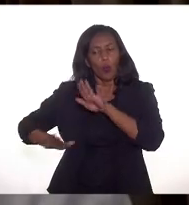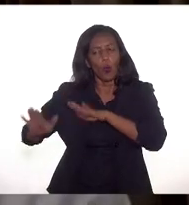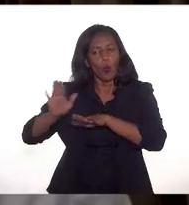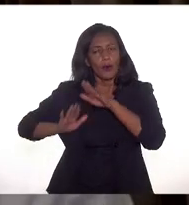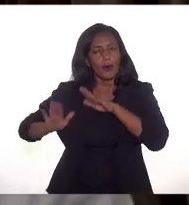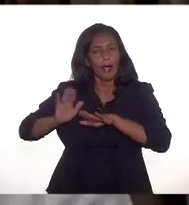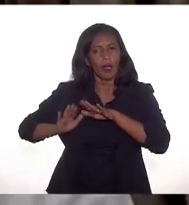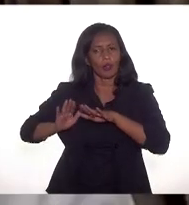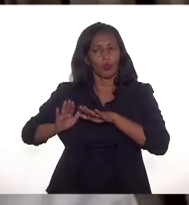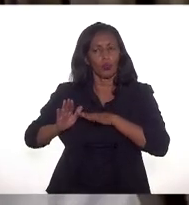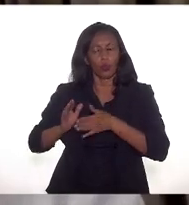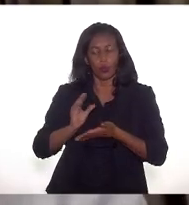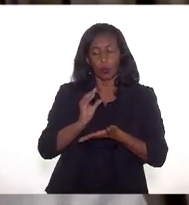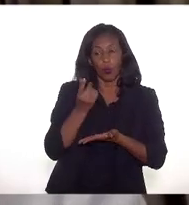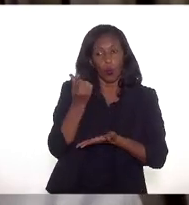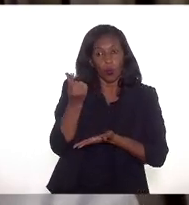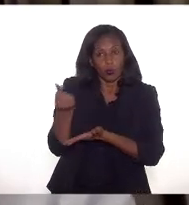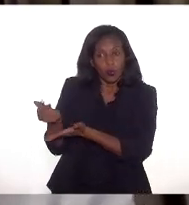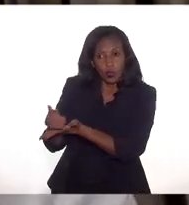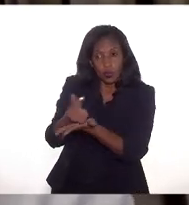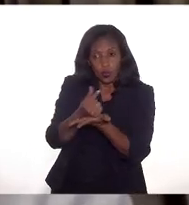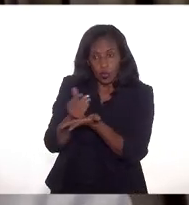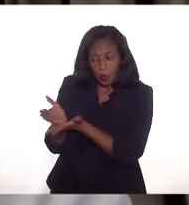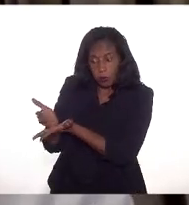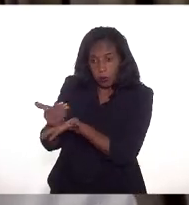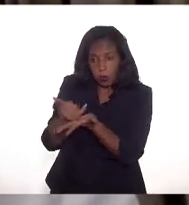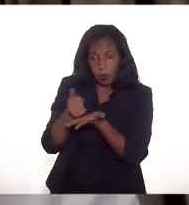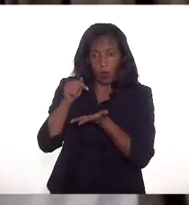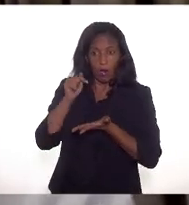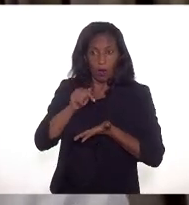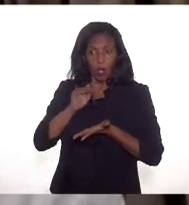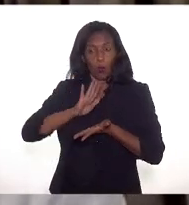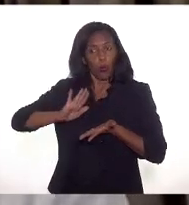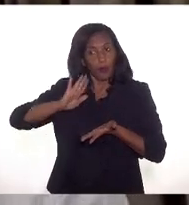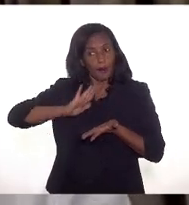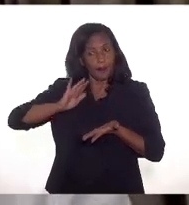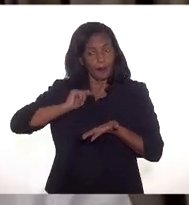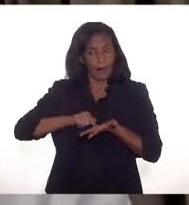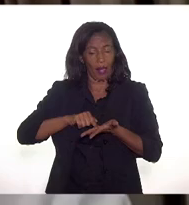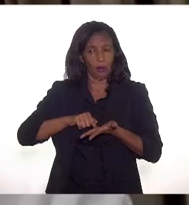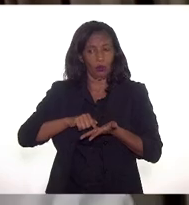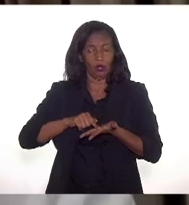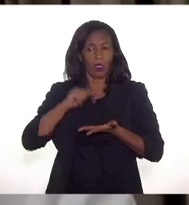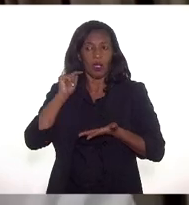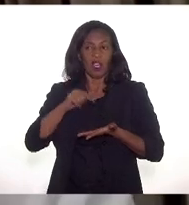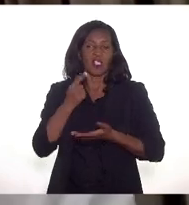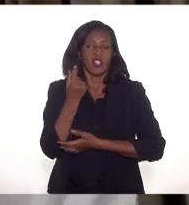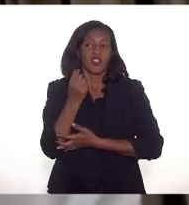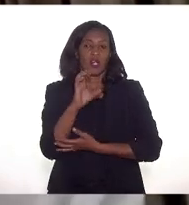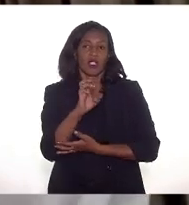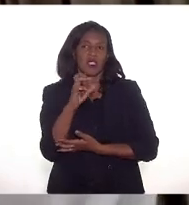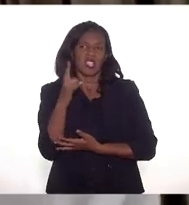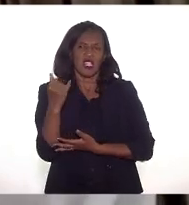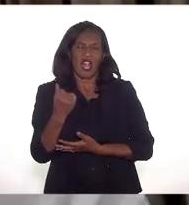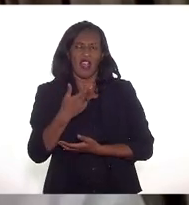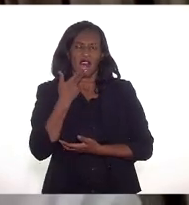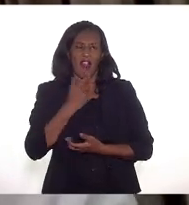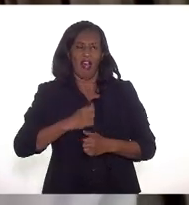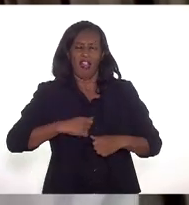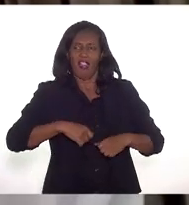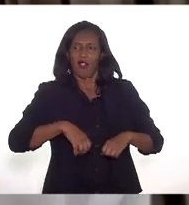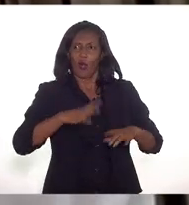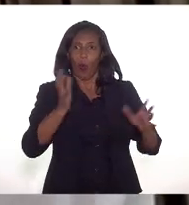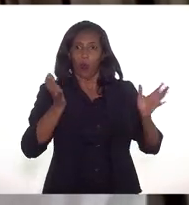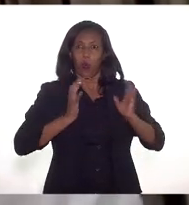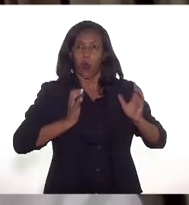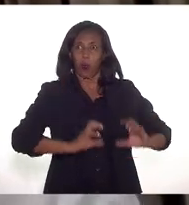recurso. É importante frisar, entrar esse dinheiro da SEDAI não significa que nós vamos estar nadando em dinheiro. Muito